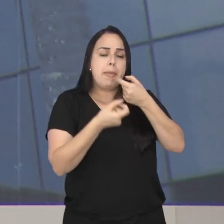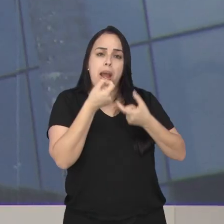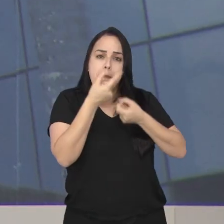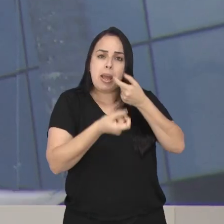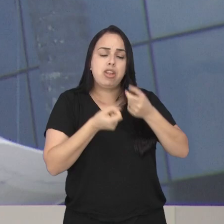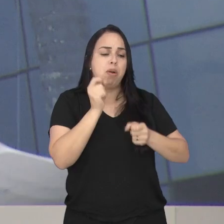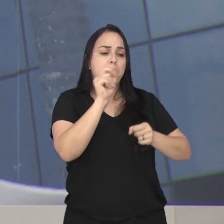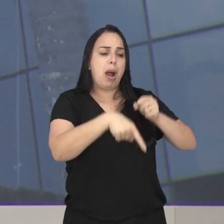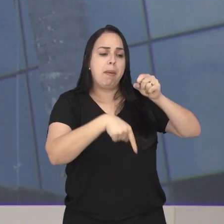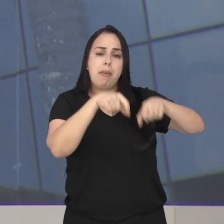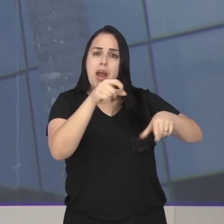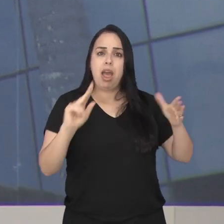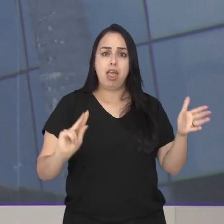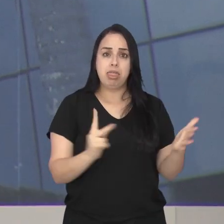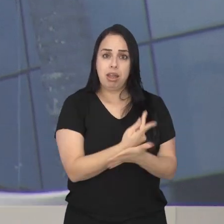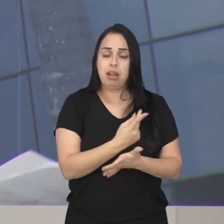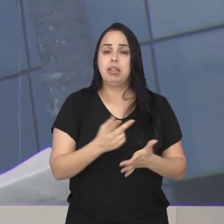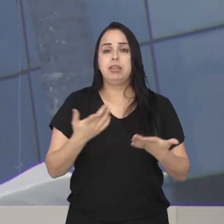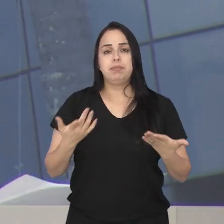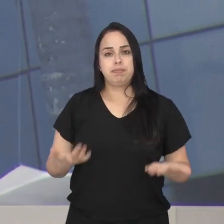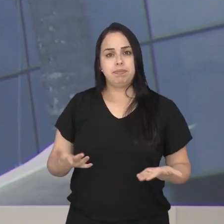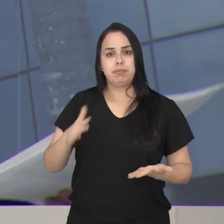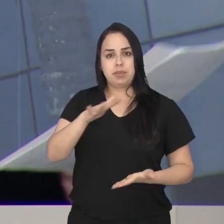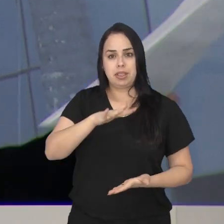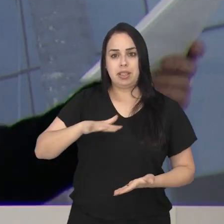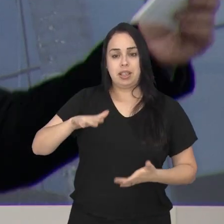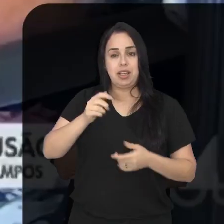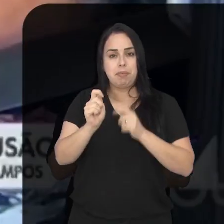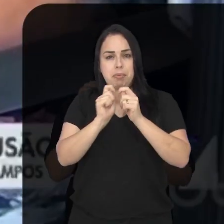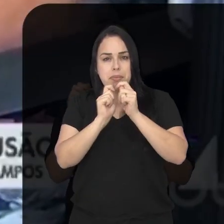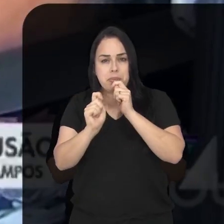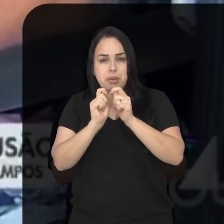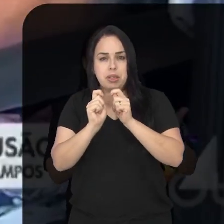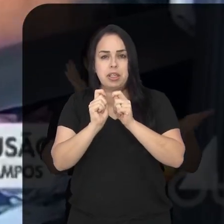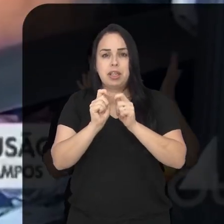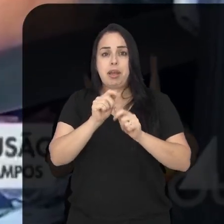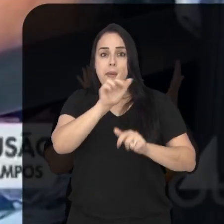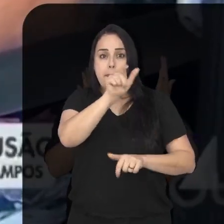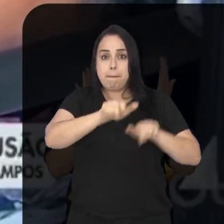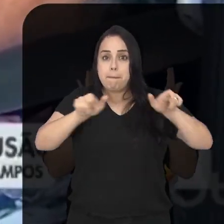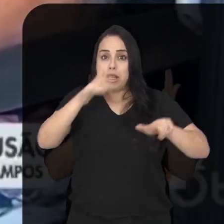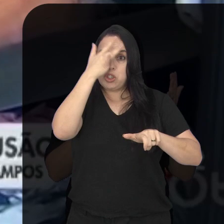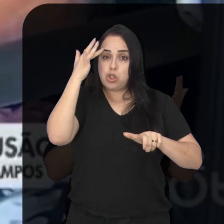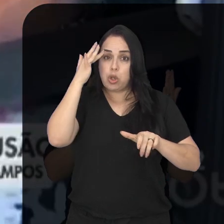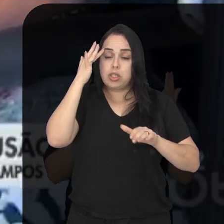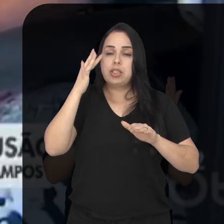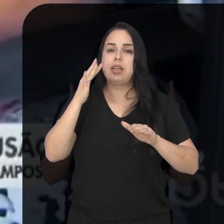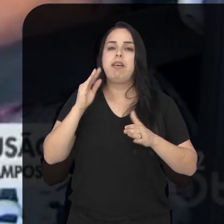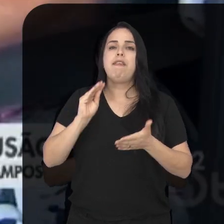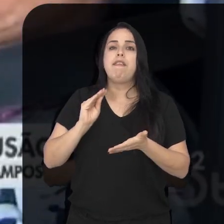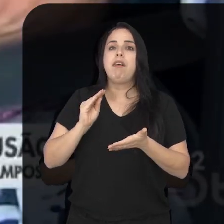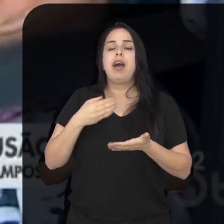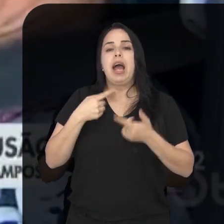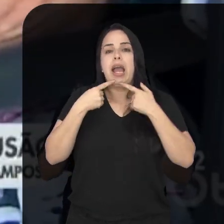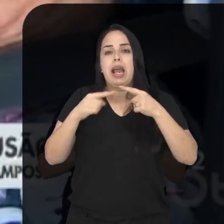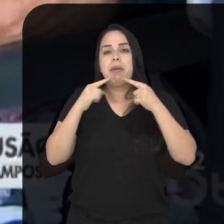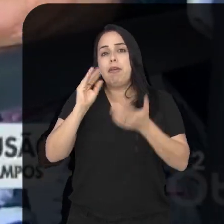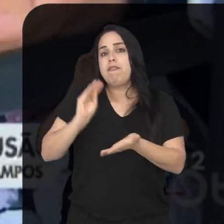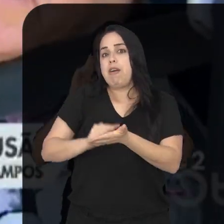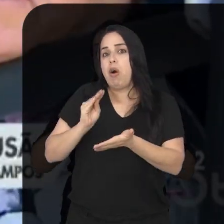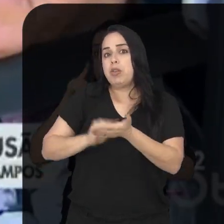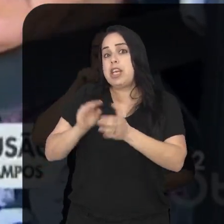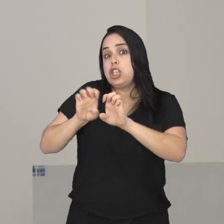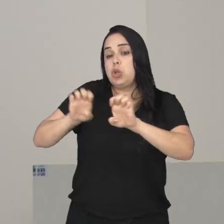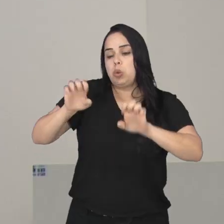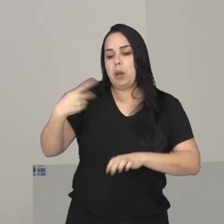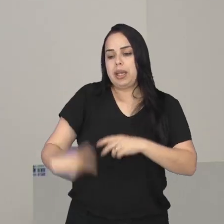já sobre manutenção pública Dr José Cláudio exibiu uma reportagem na qual moradores reclamam da falta de infraestrutura